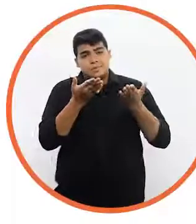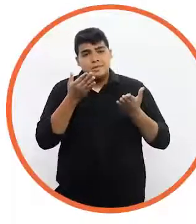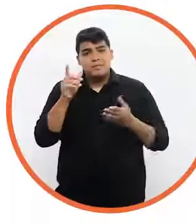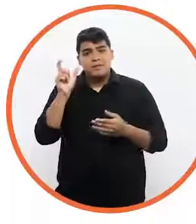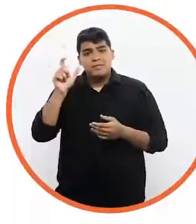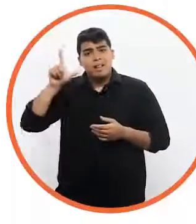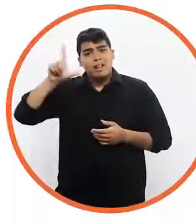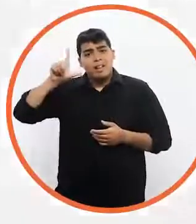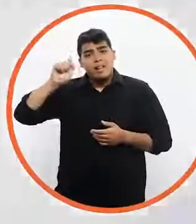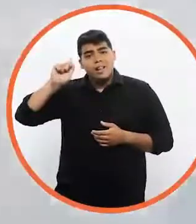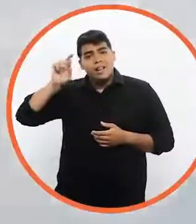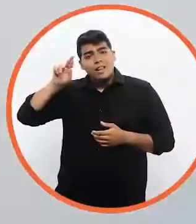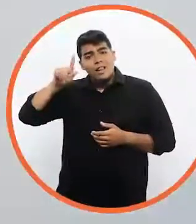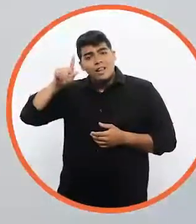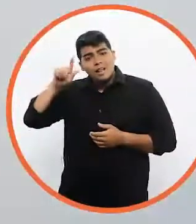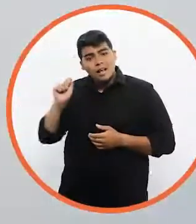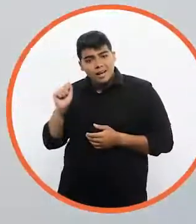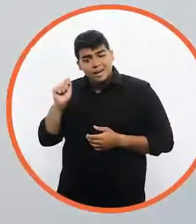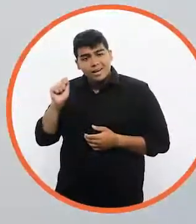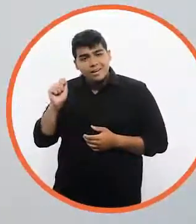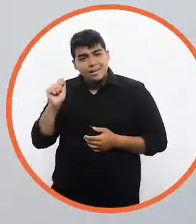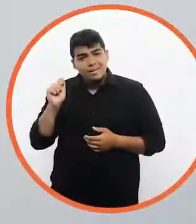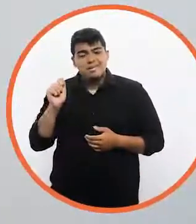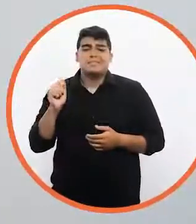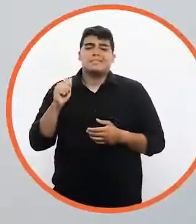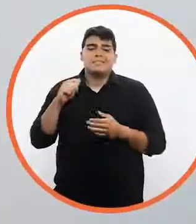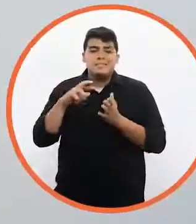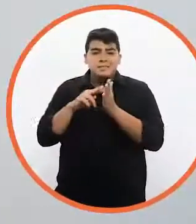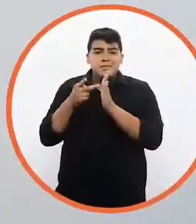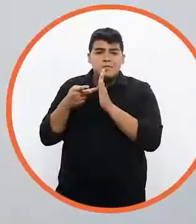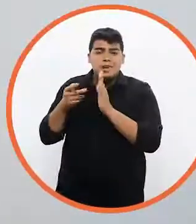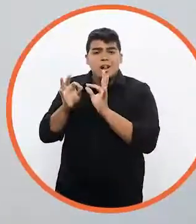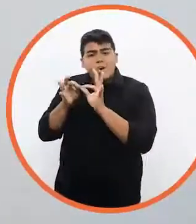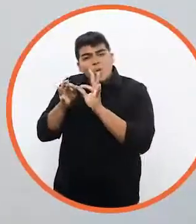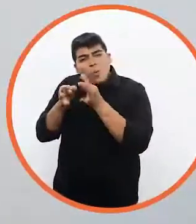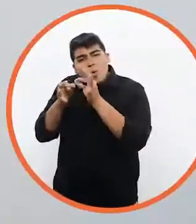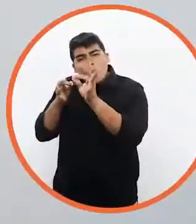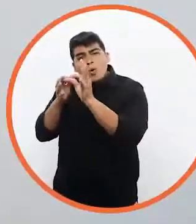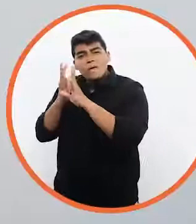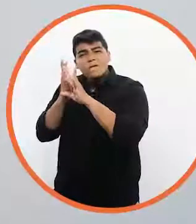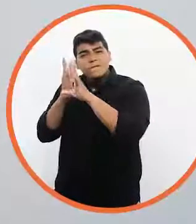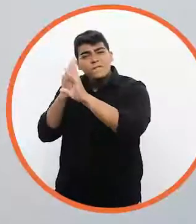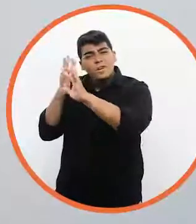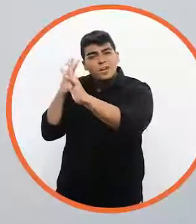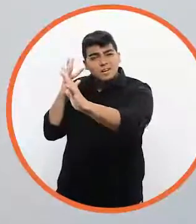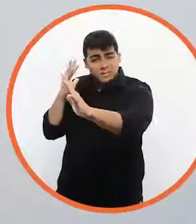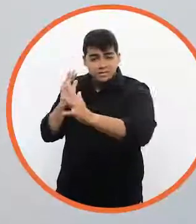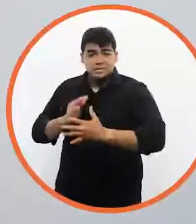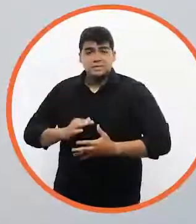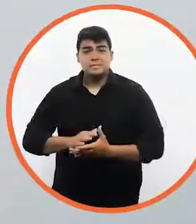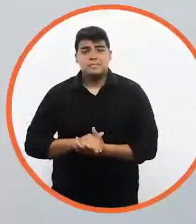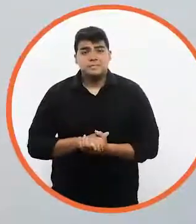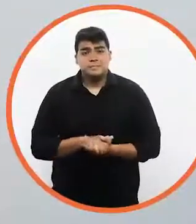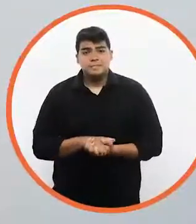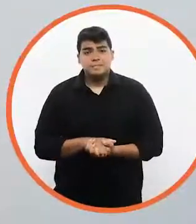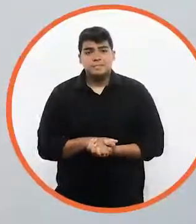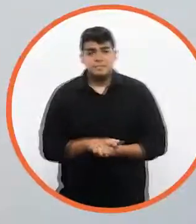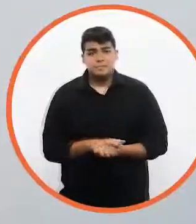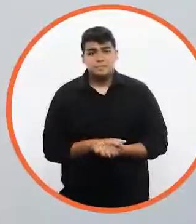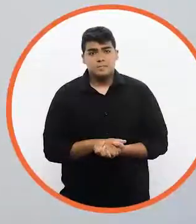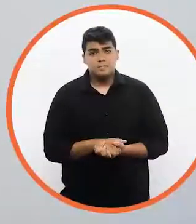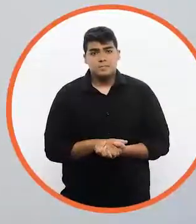Eu tenho na larga cola, ou seja, uma longa fila na parada de coletivos, ou seja, na parada de